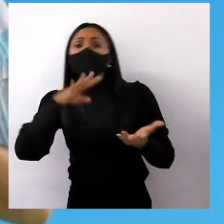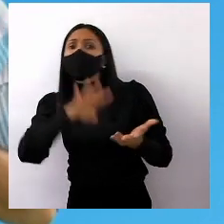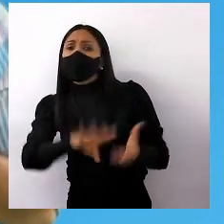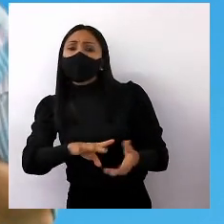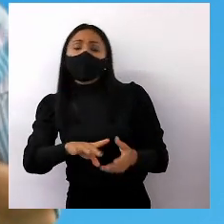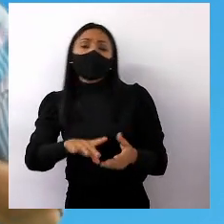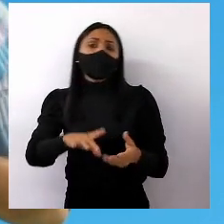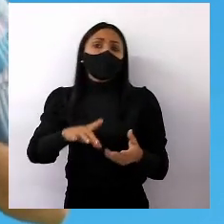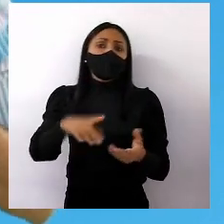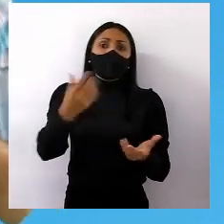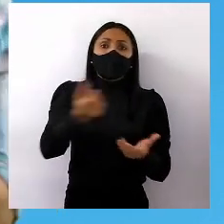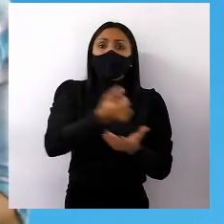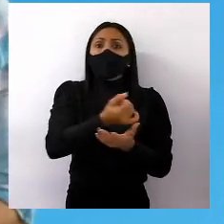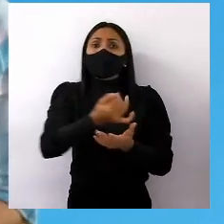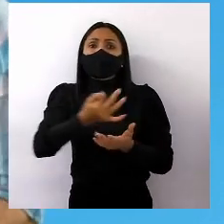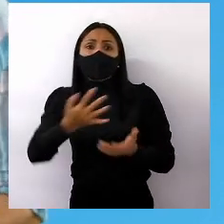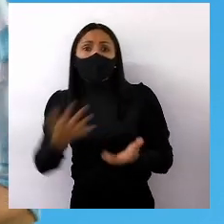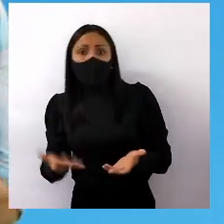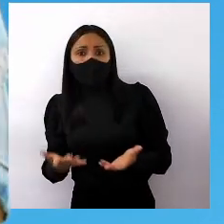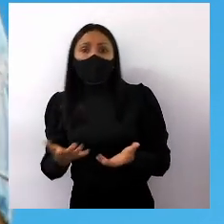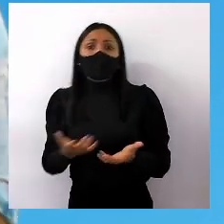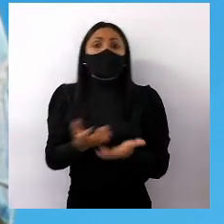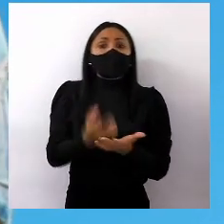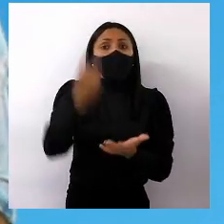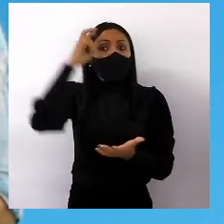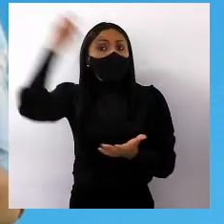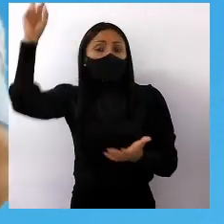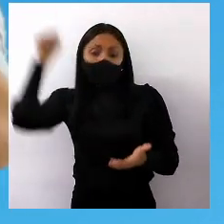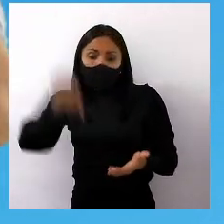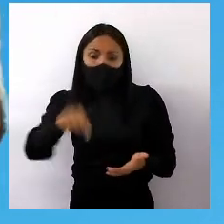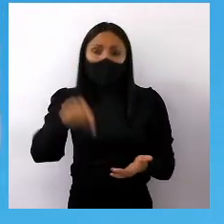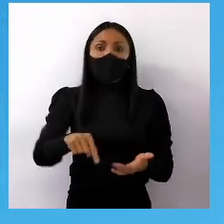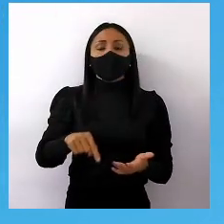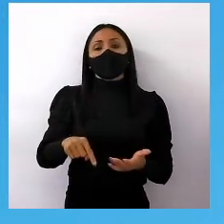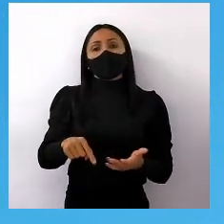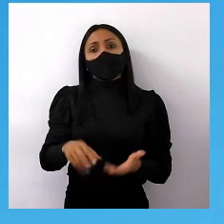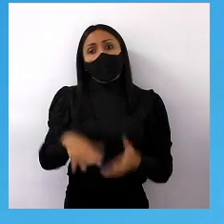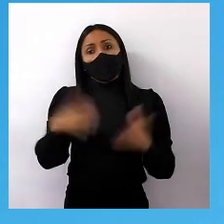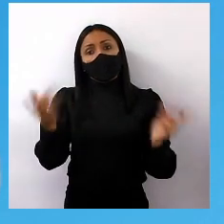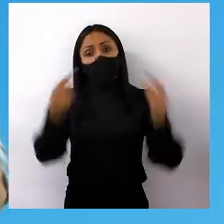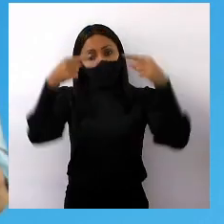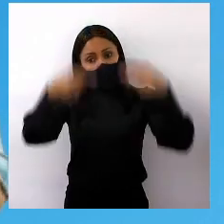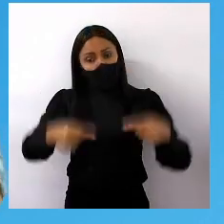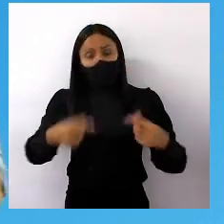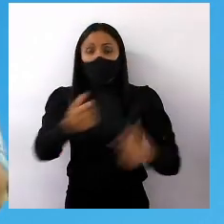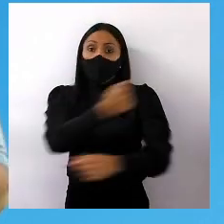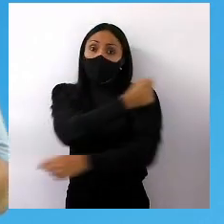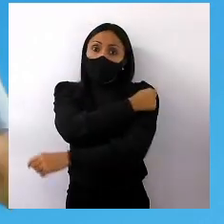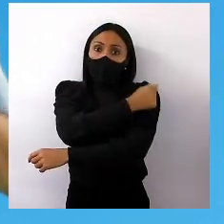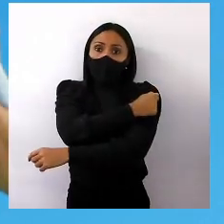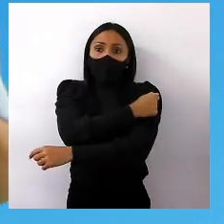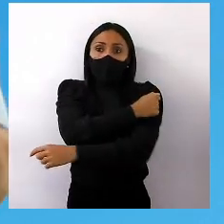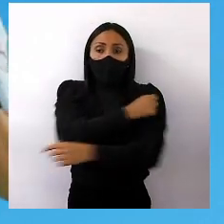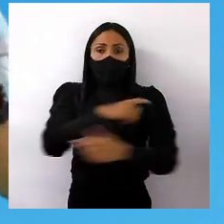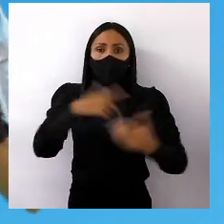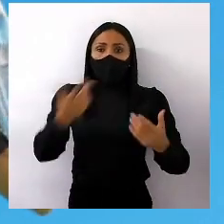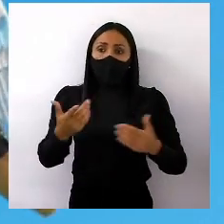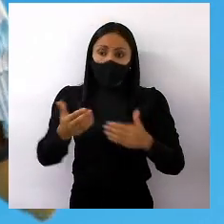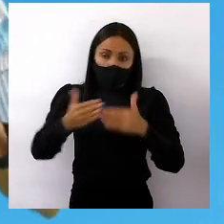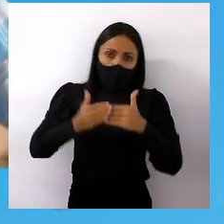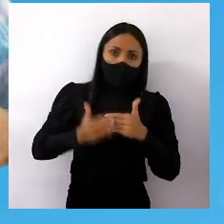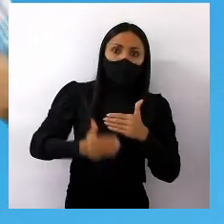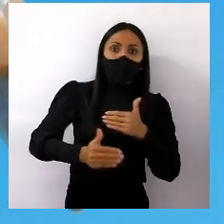a quantidade de riqueza de produção cultural que a gente tem aqui. Então também eu lanço um desafio para os meus alunos, que é, né, a partir do momento que a